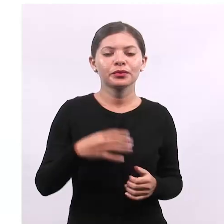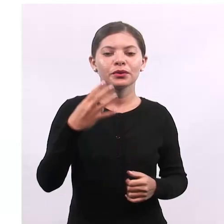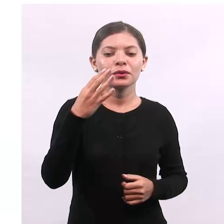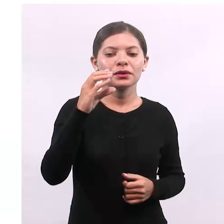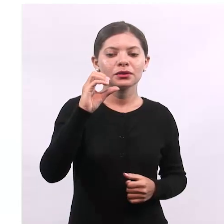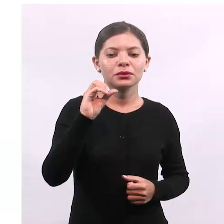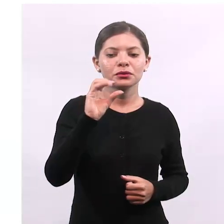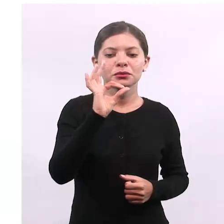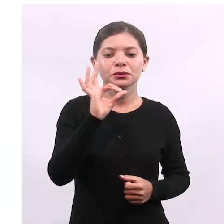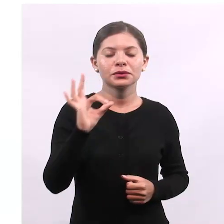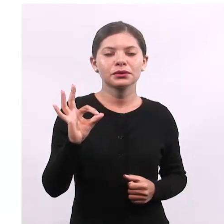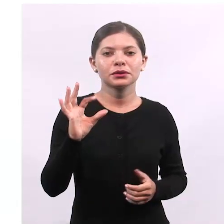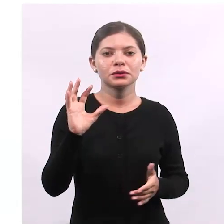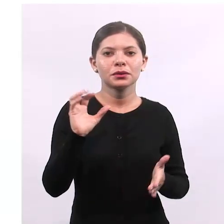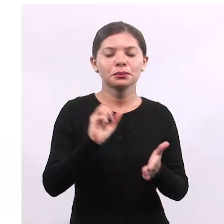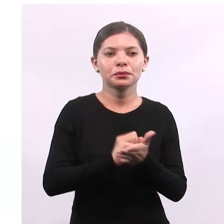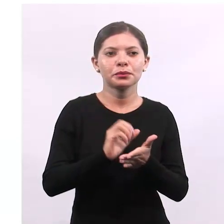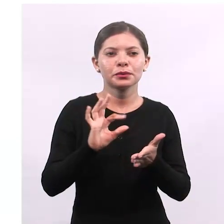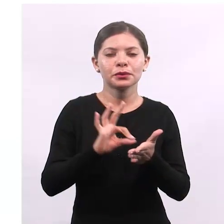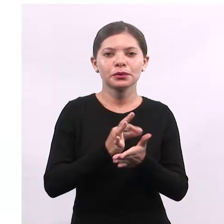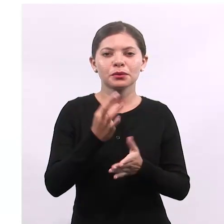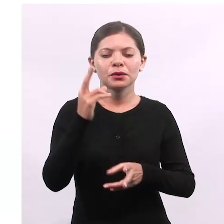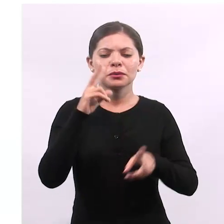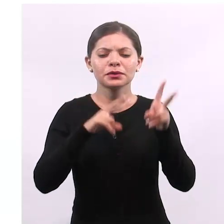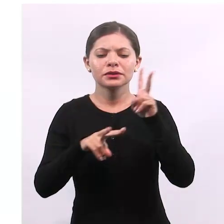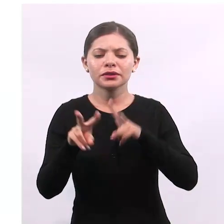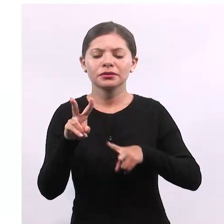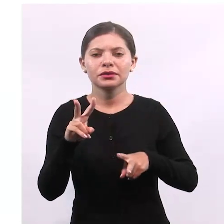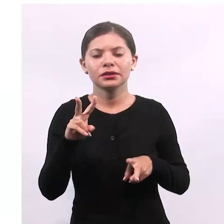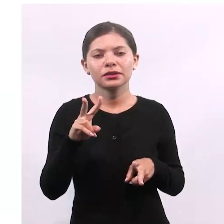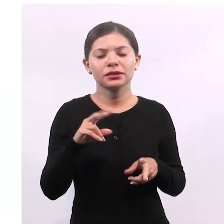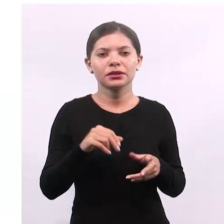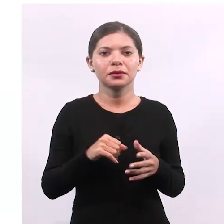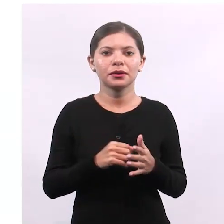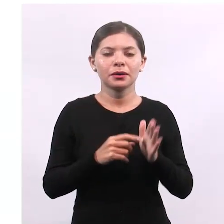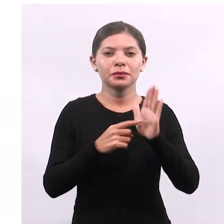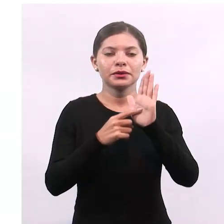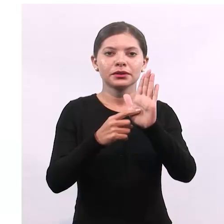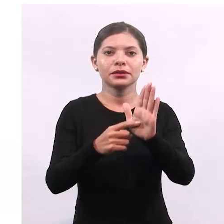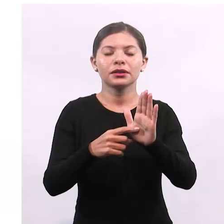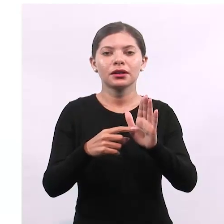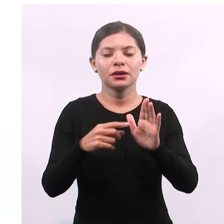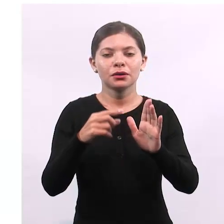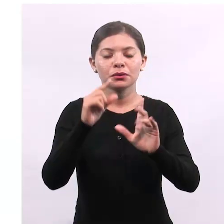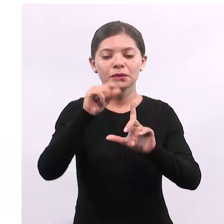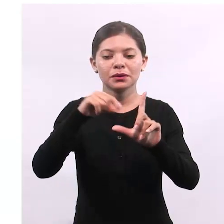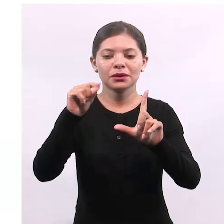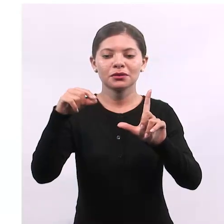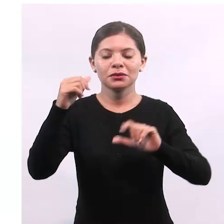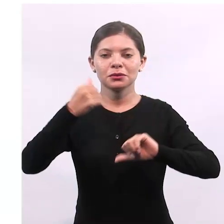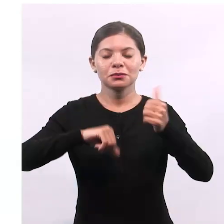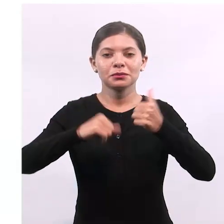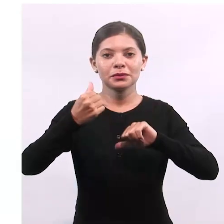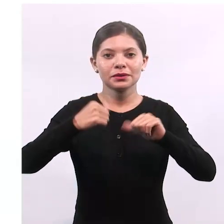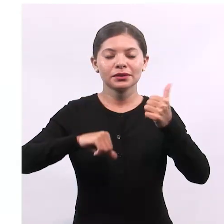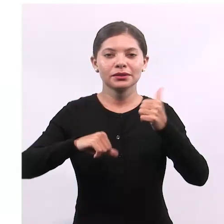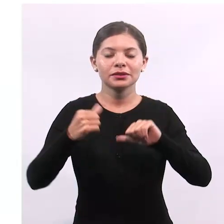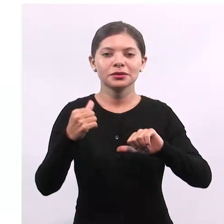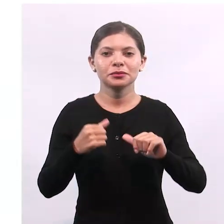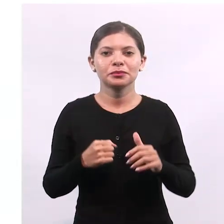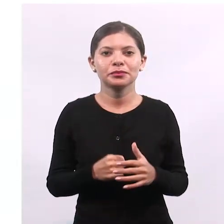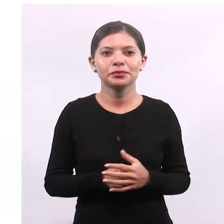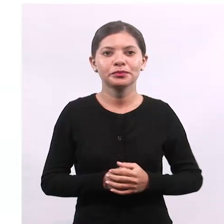então Observe que no material além de apresentar o gráfico ele faz uma análise desse gráfico o gráfico ele vai